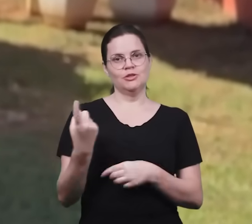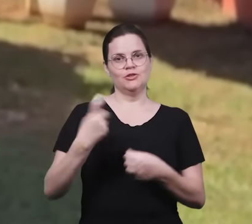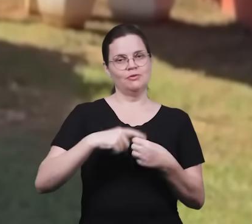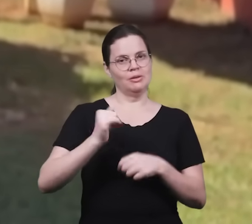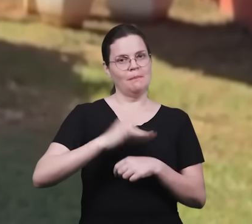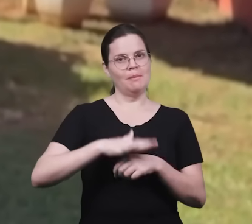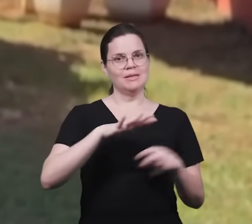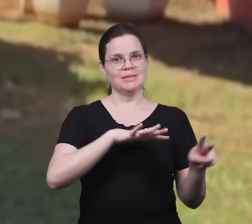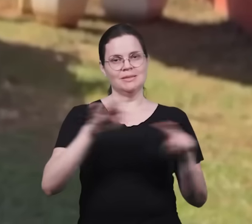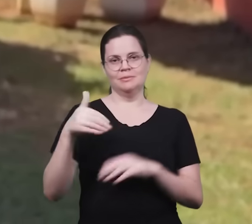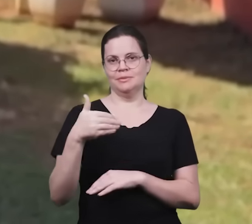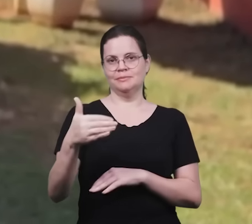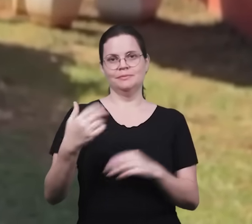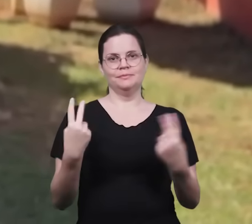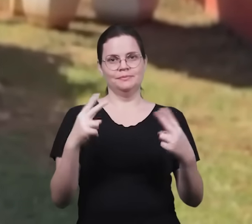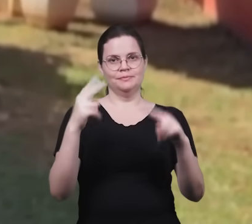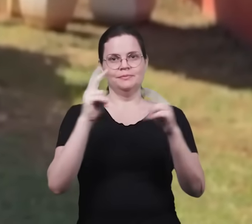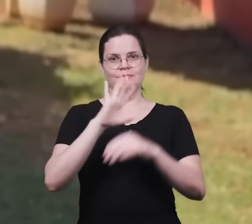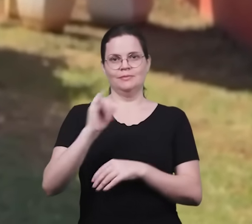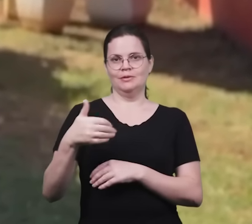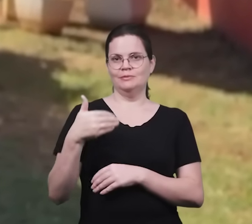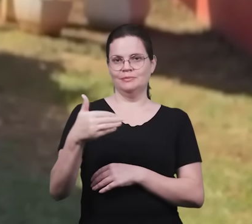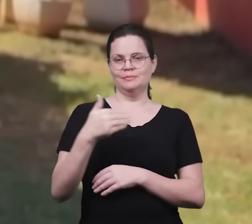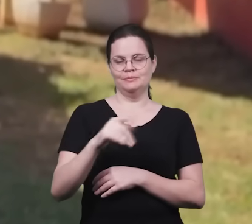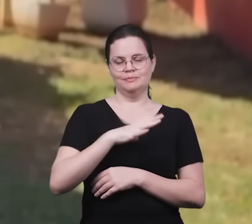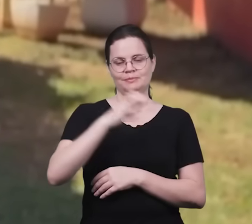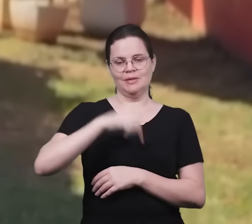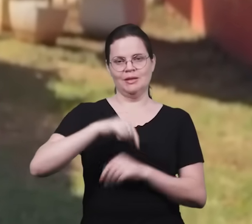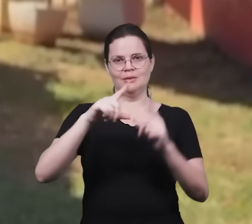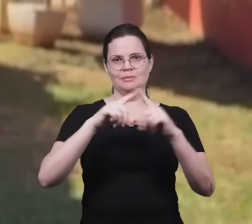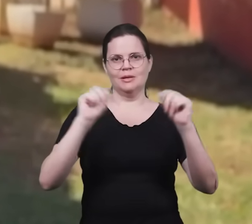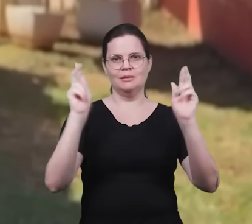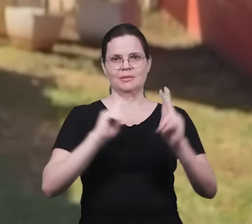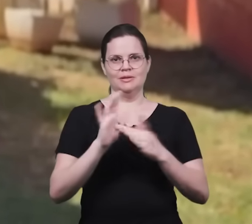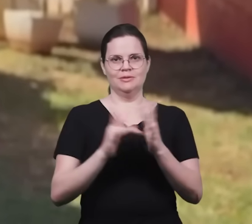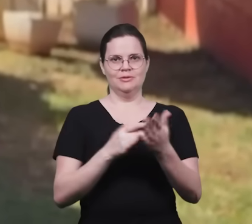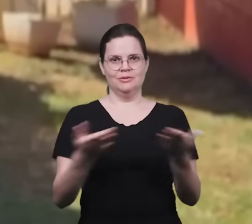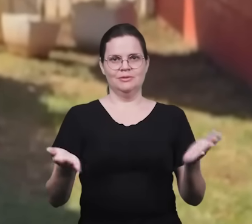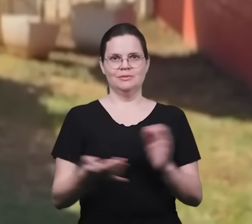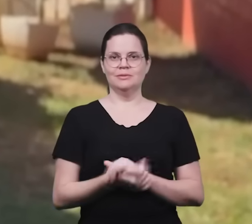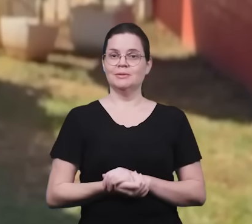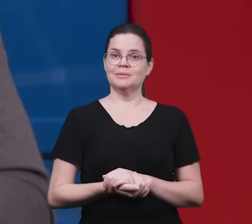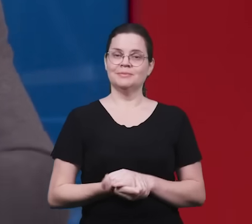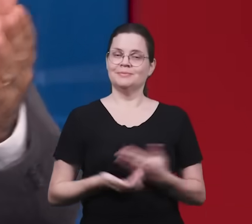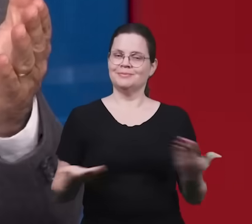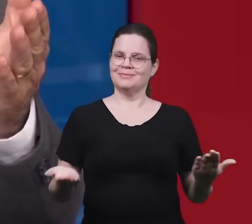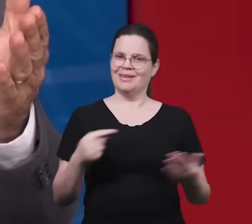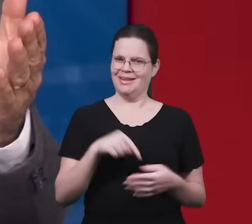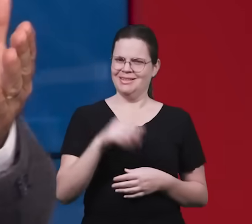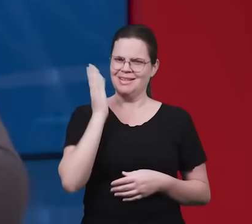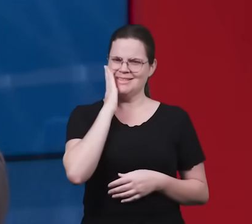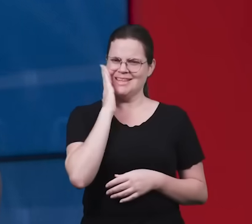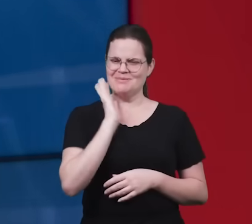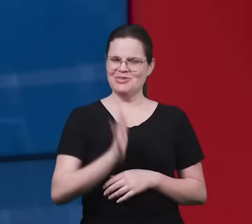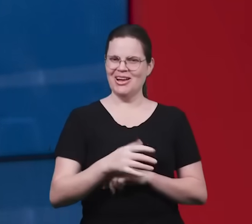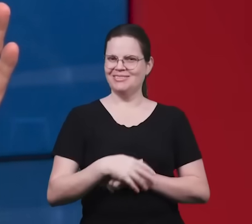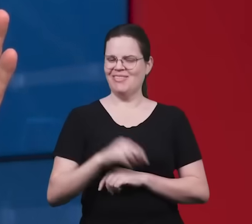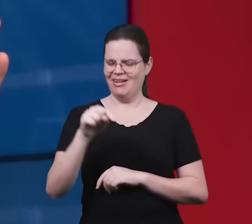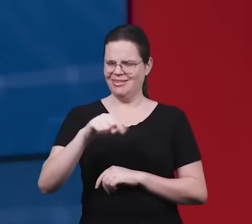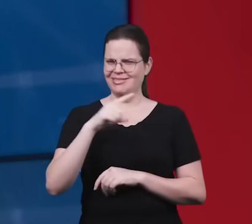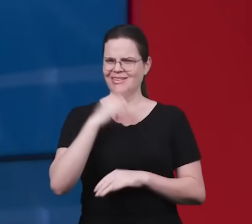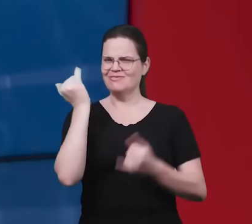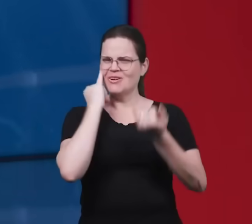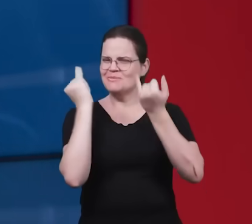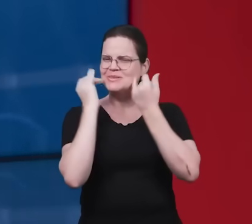voltaremos na semana que vem com muitas vitórias que o Senhor vai conceder aqui para Brasília. A paz do Senhor Jesus. E aqui você já sabe, você fica sempre